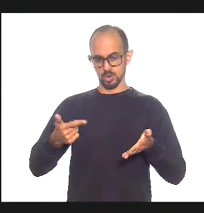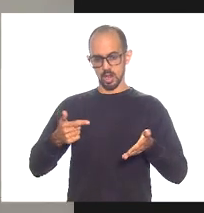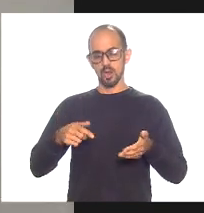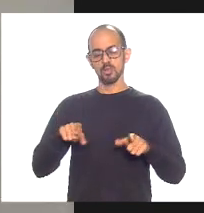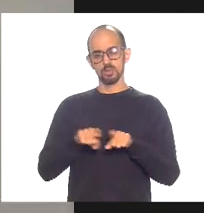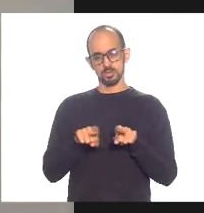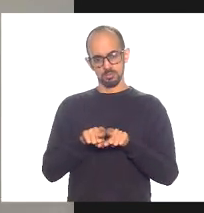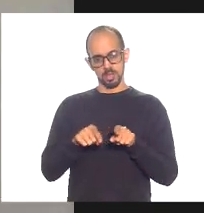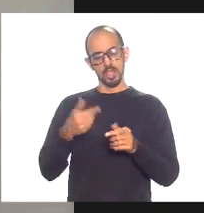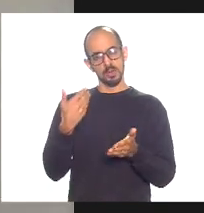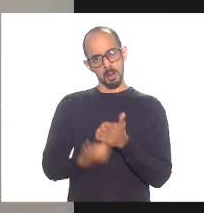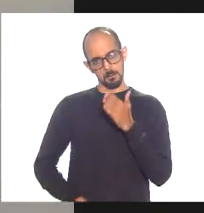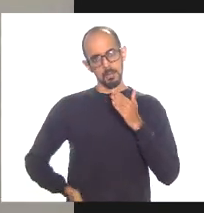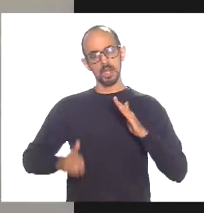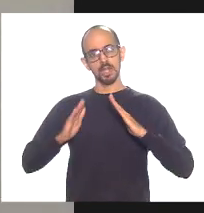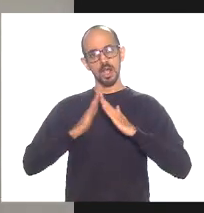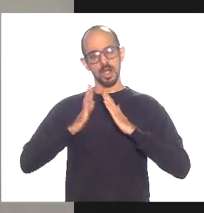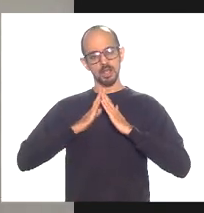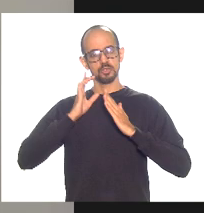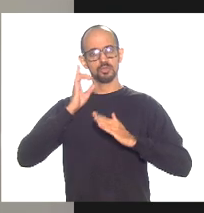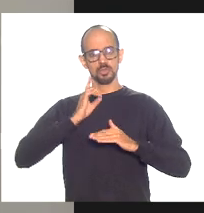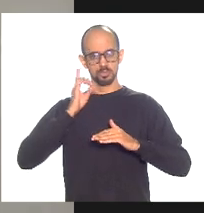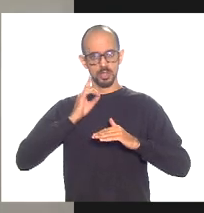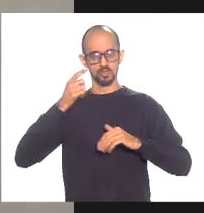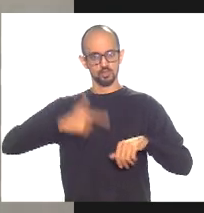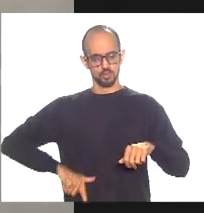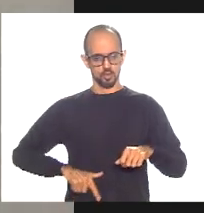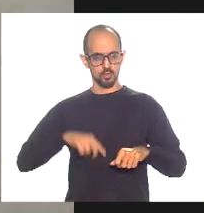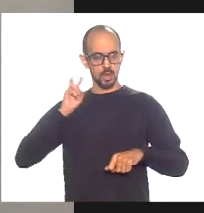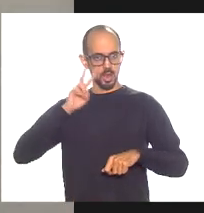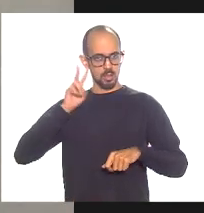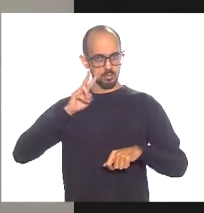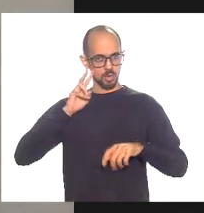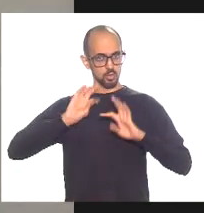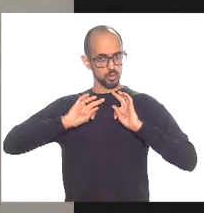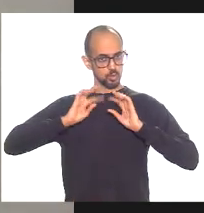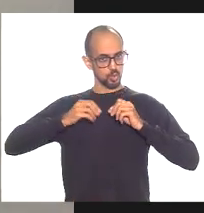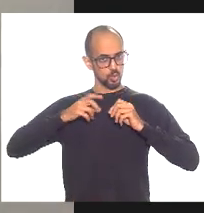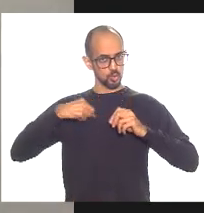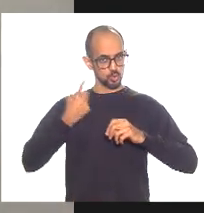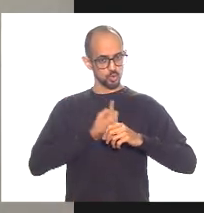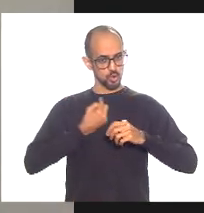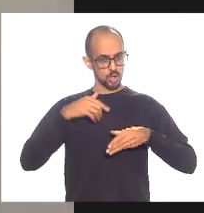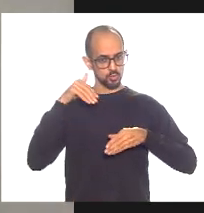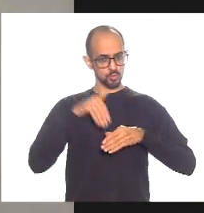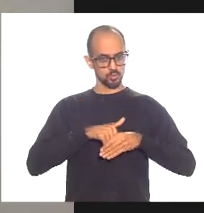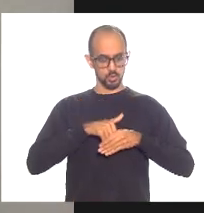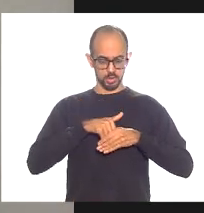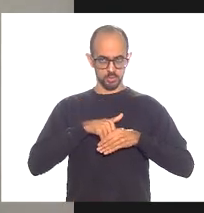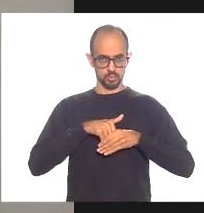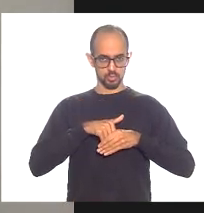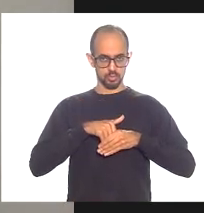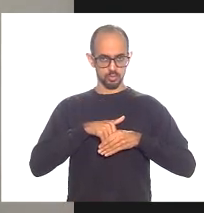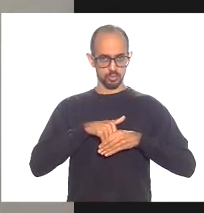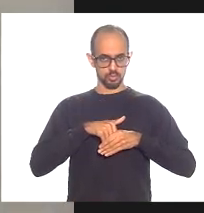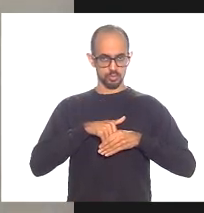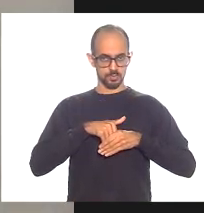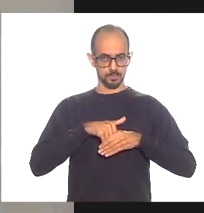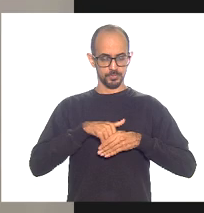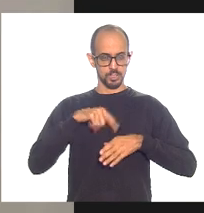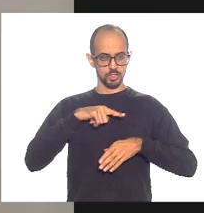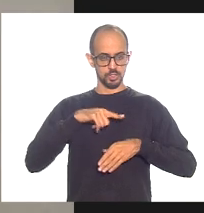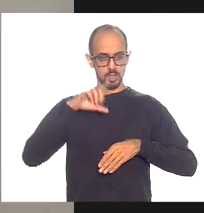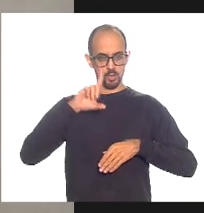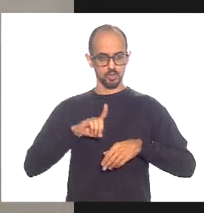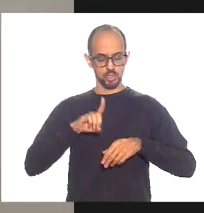vez, quem perde é o Parlamento Fluminense. Lembrando, todos nós fomos eleitos no voto e a gente tem o direito, muito mais